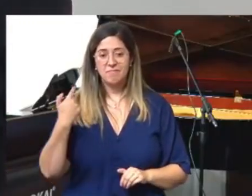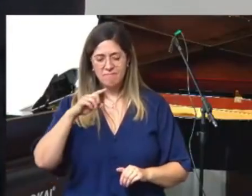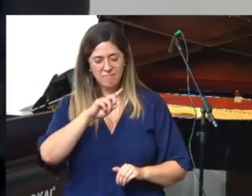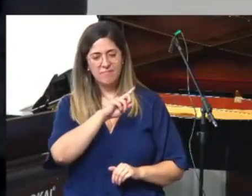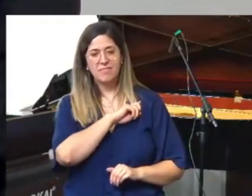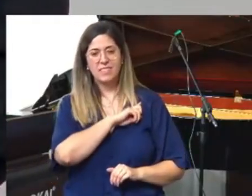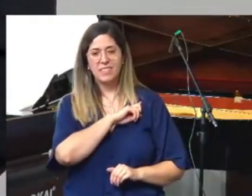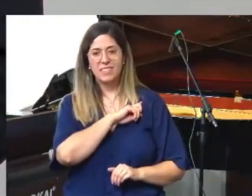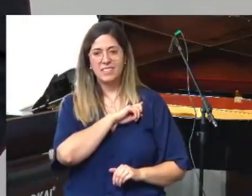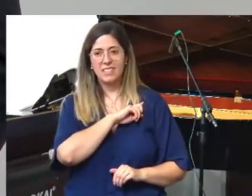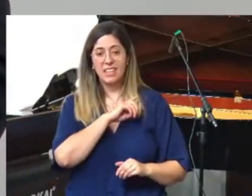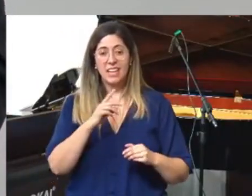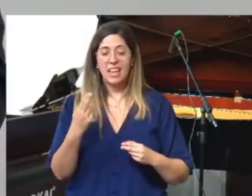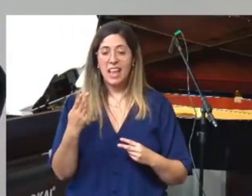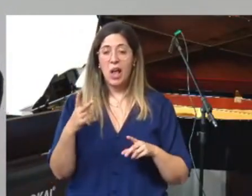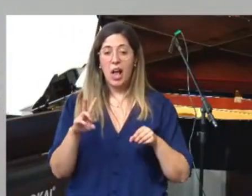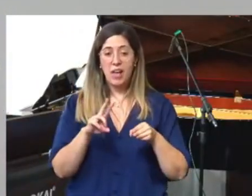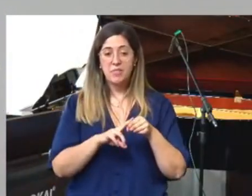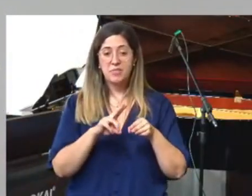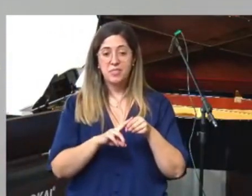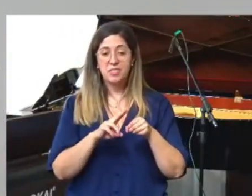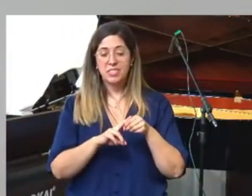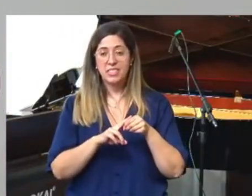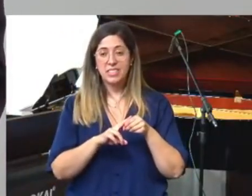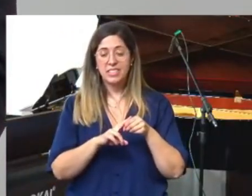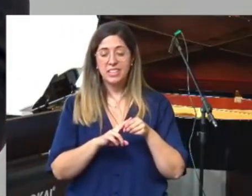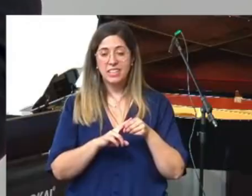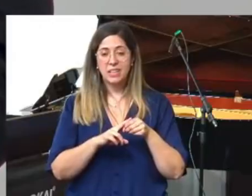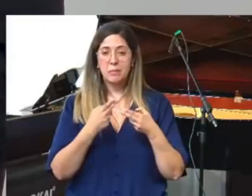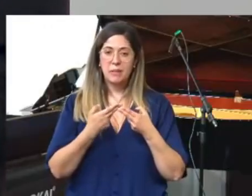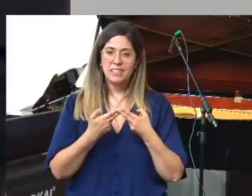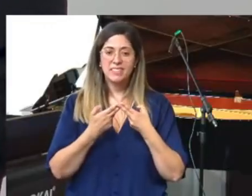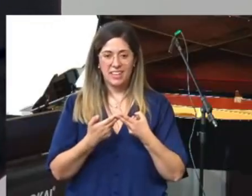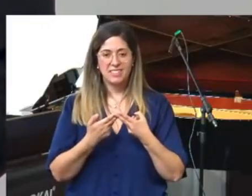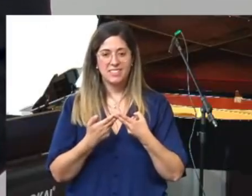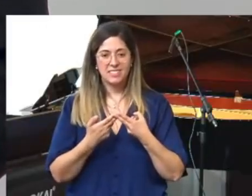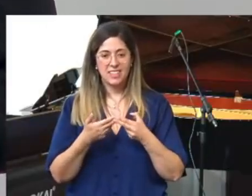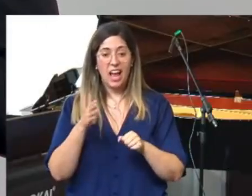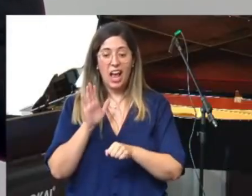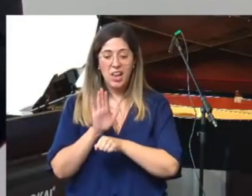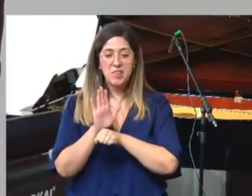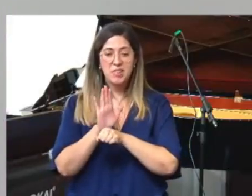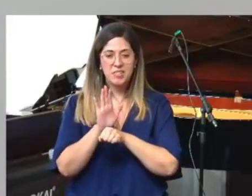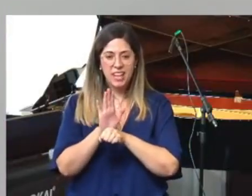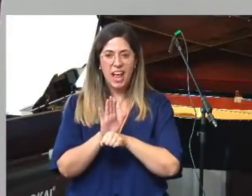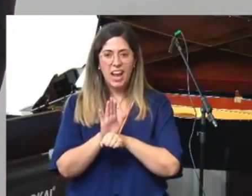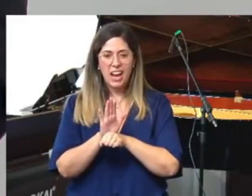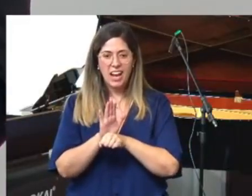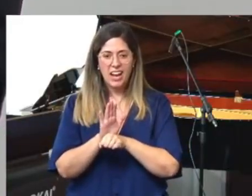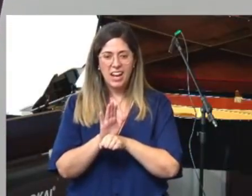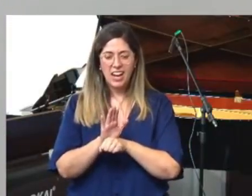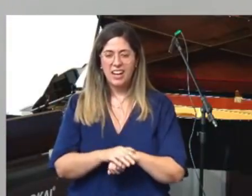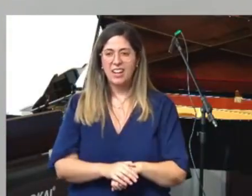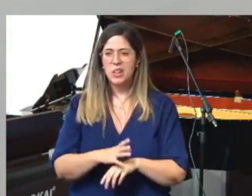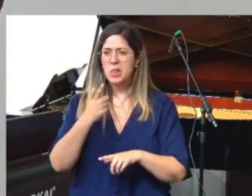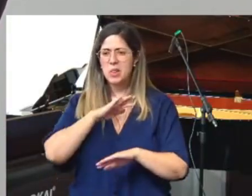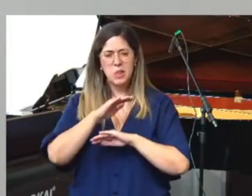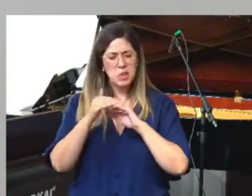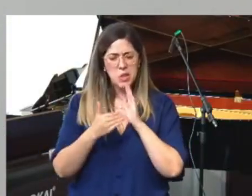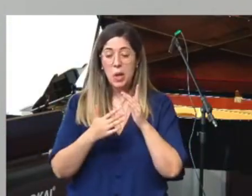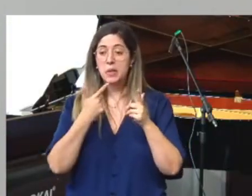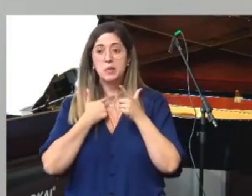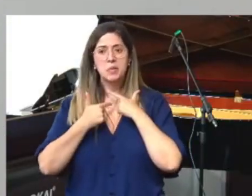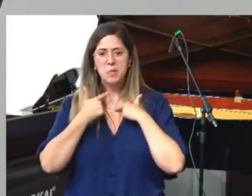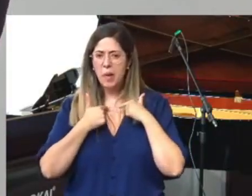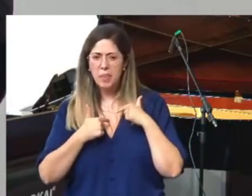para que sejamos como as virgens prudentes, que estão submetendo esses